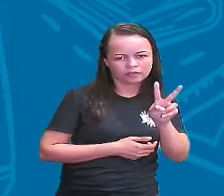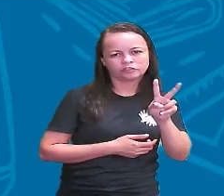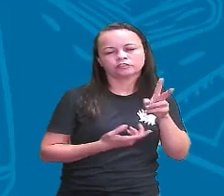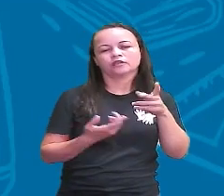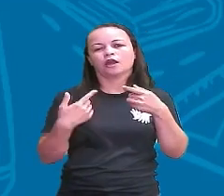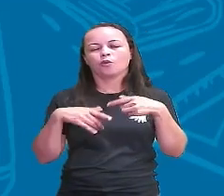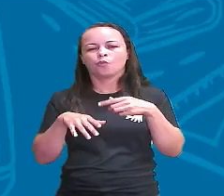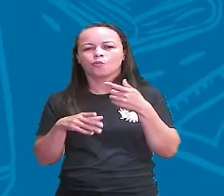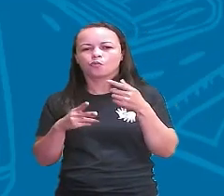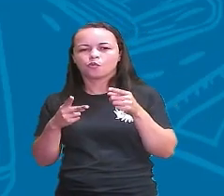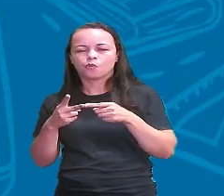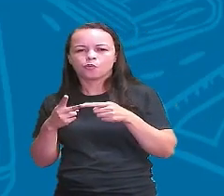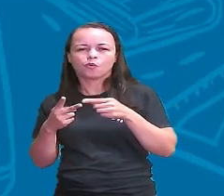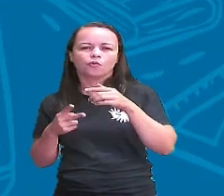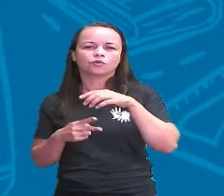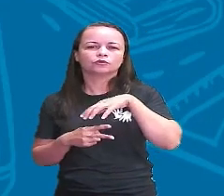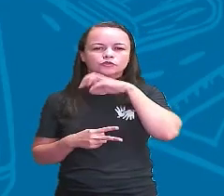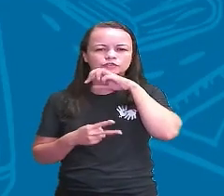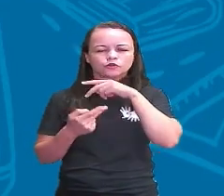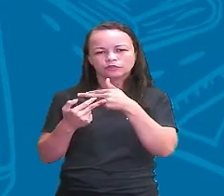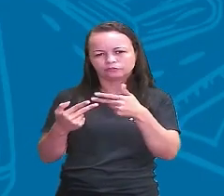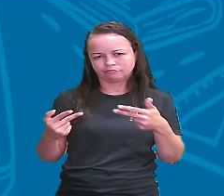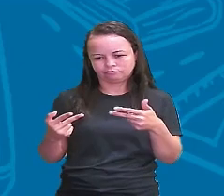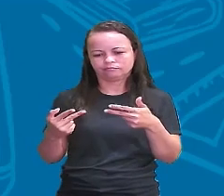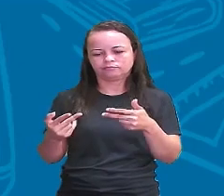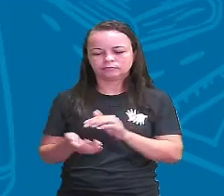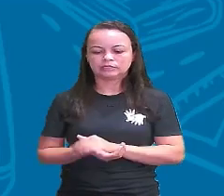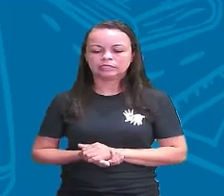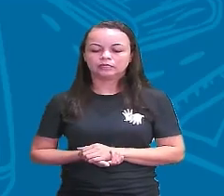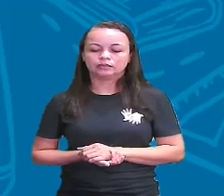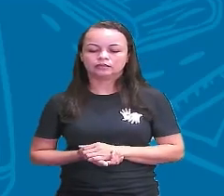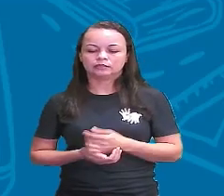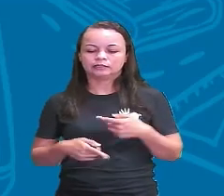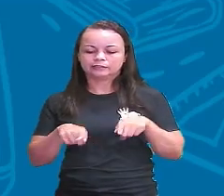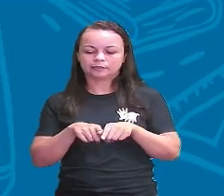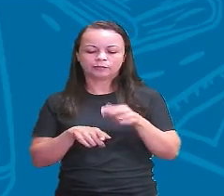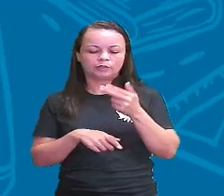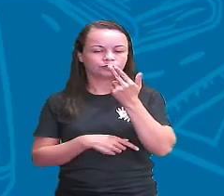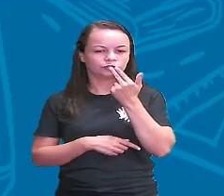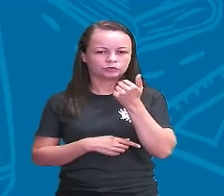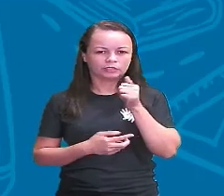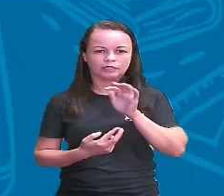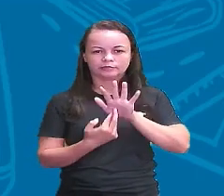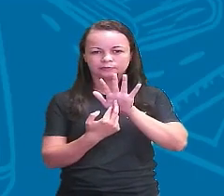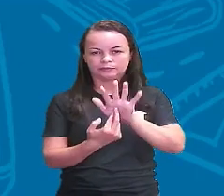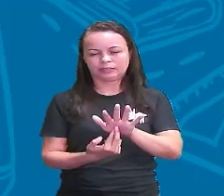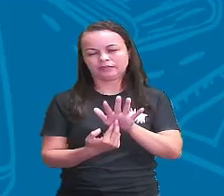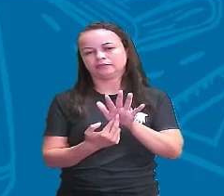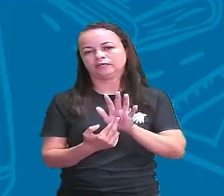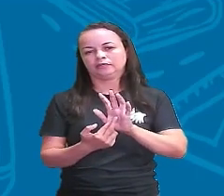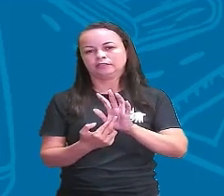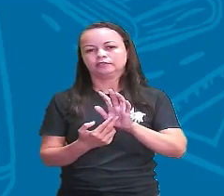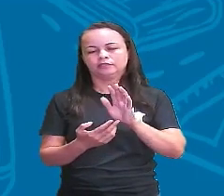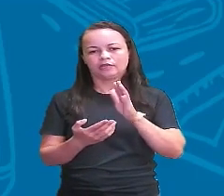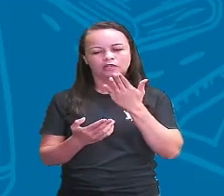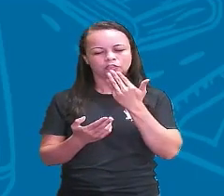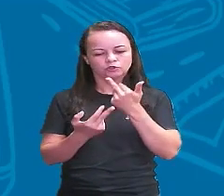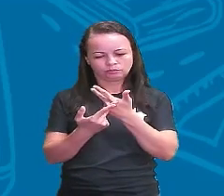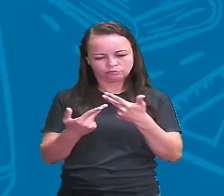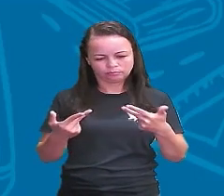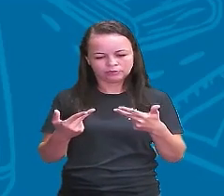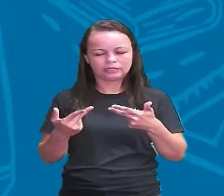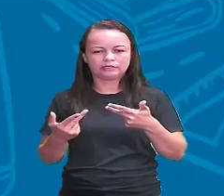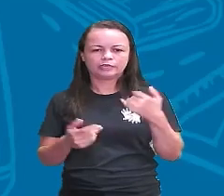origem animal. E também aprendemos a respeito dos nutrientes presentes nos alimentos e que esses nutrientes